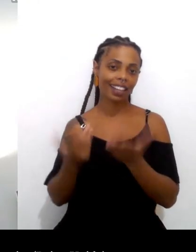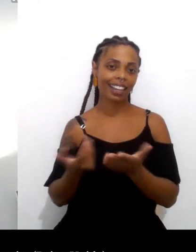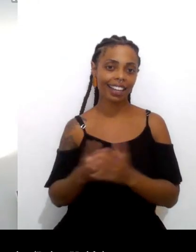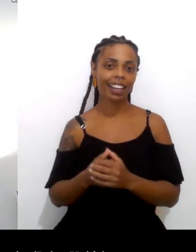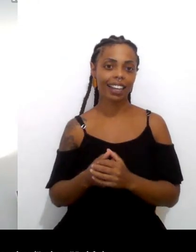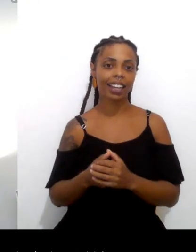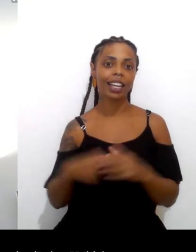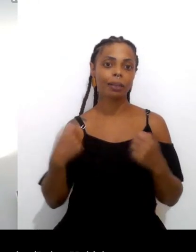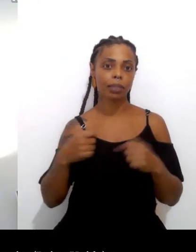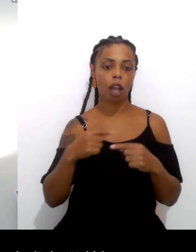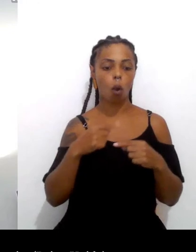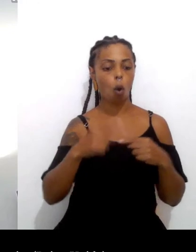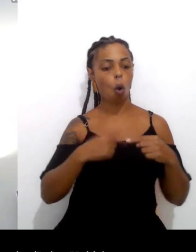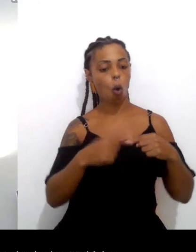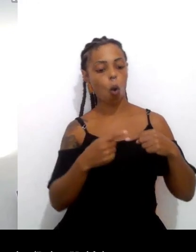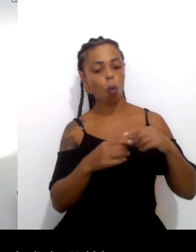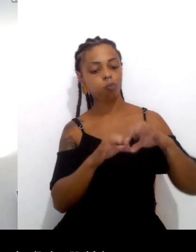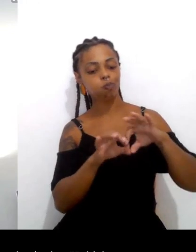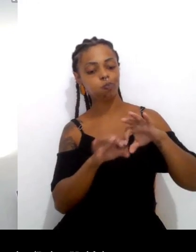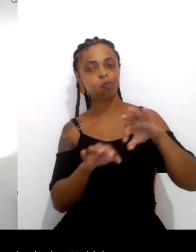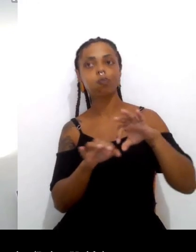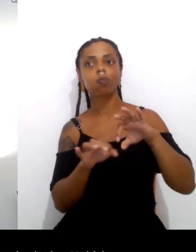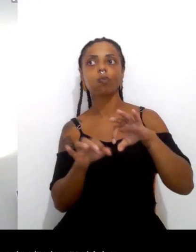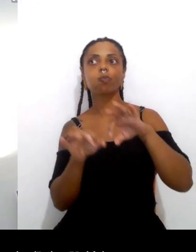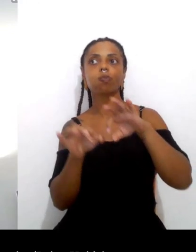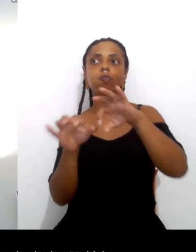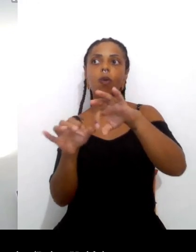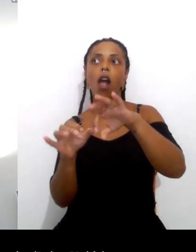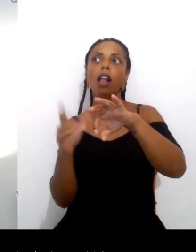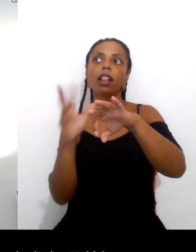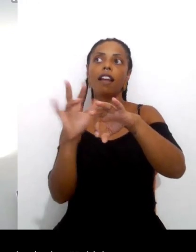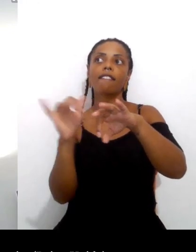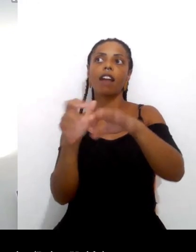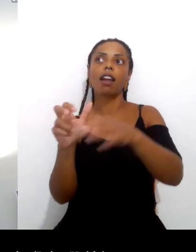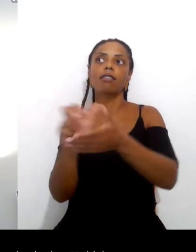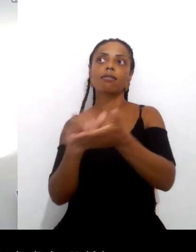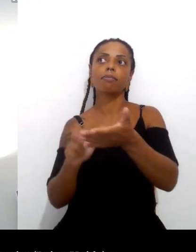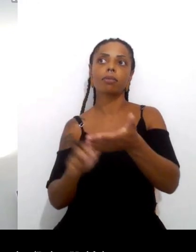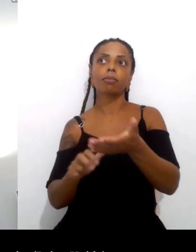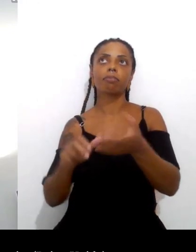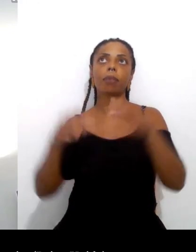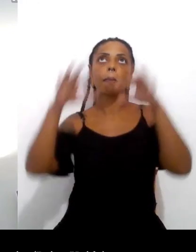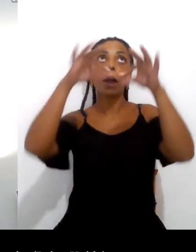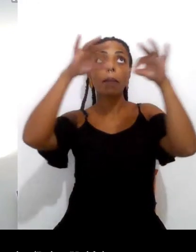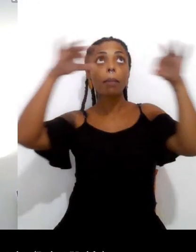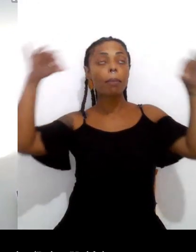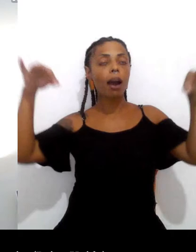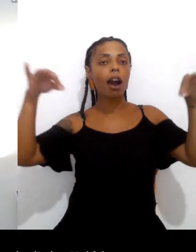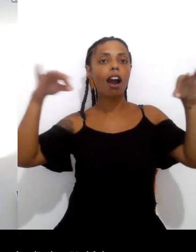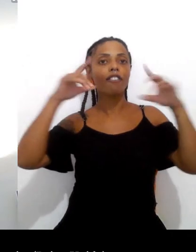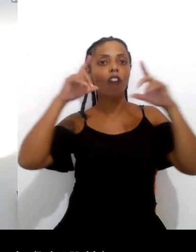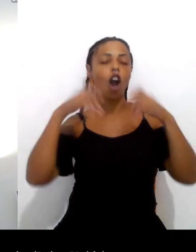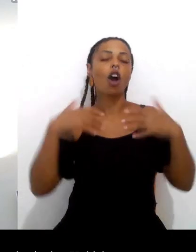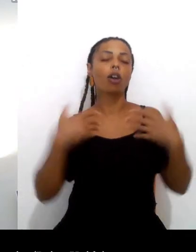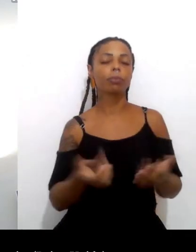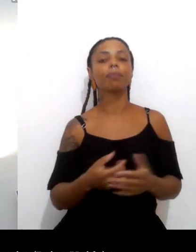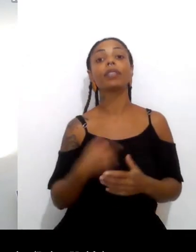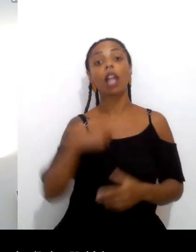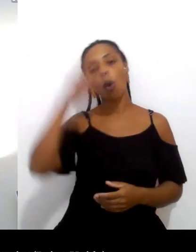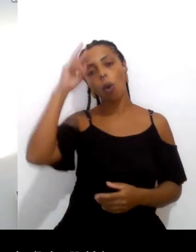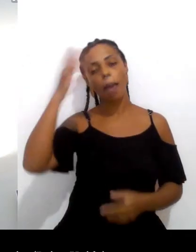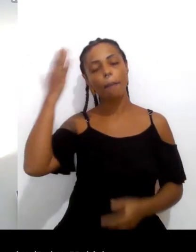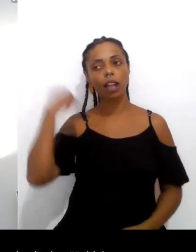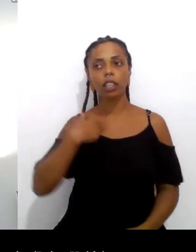rolo de fotos para autoridades enfim e eu me lembro quando eu era criança